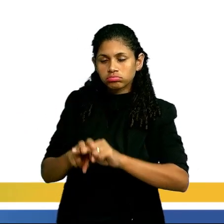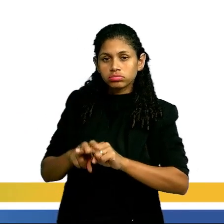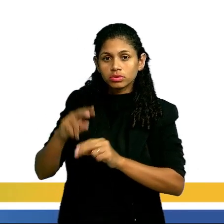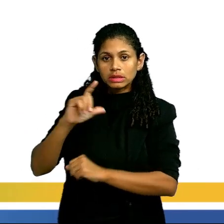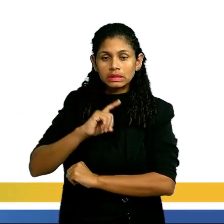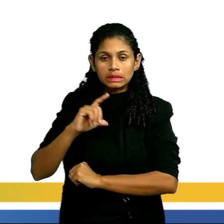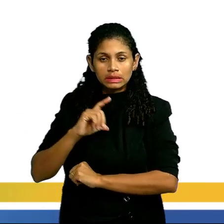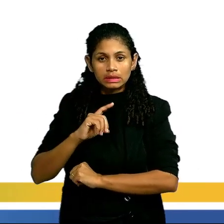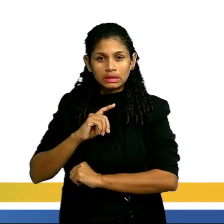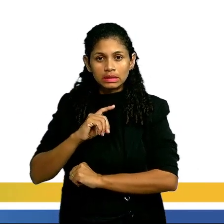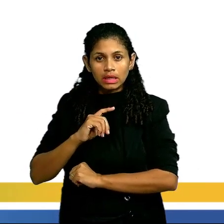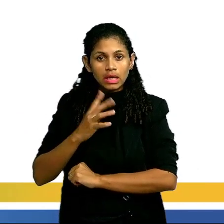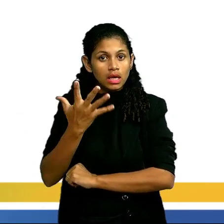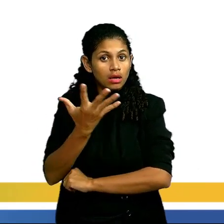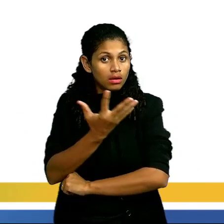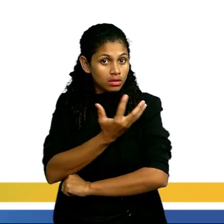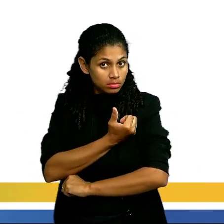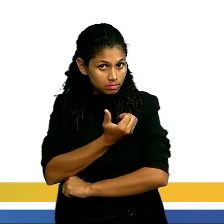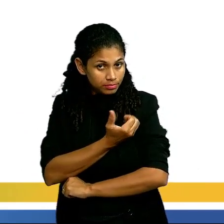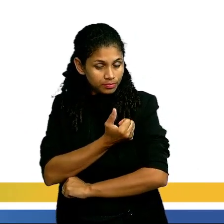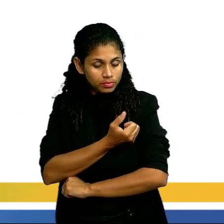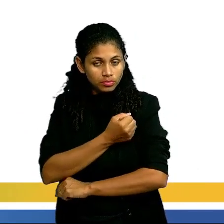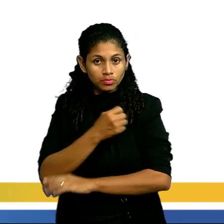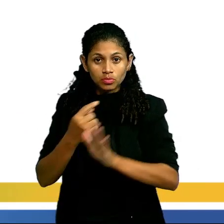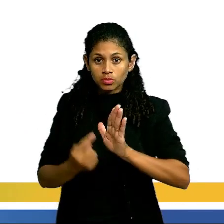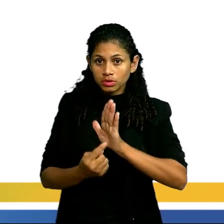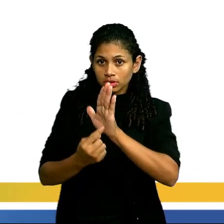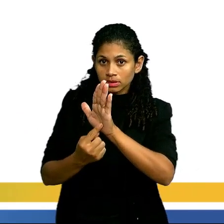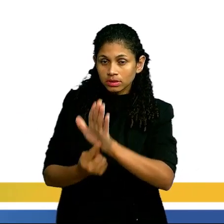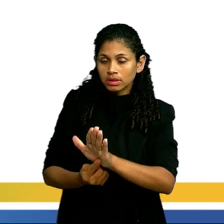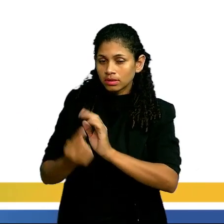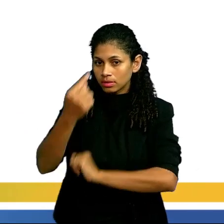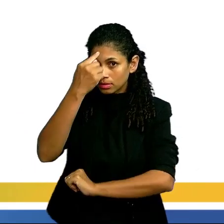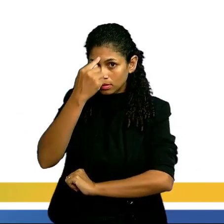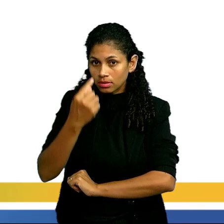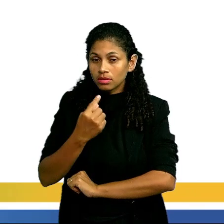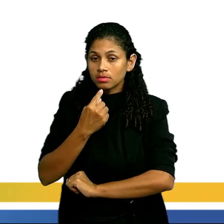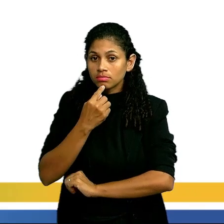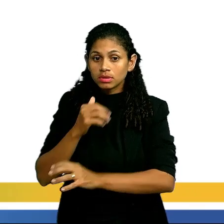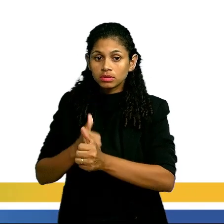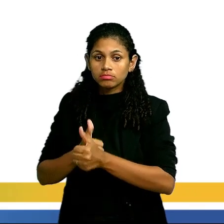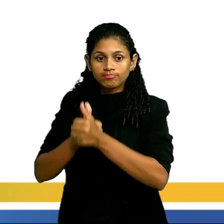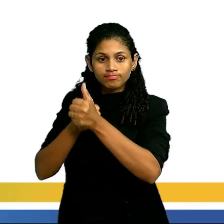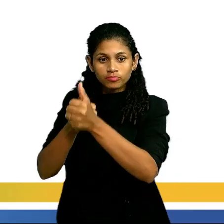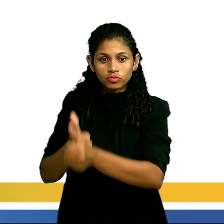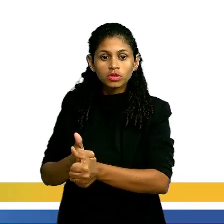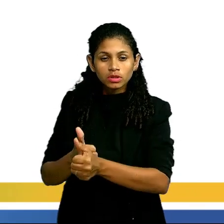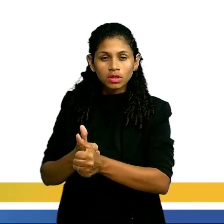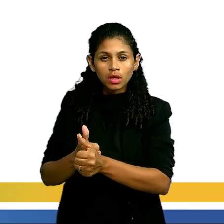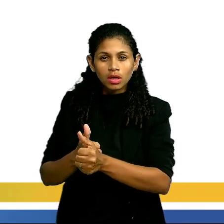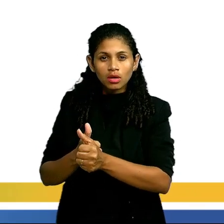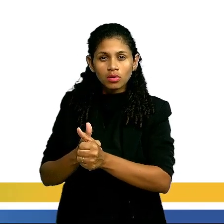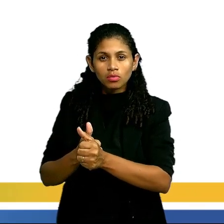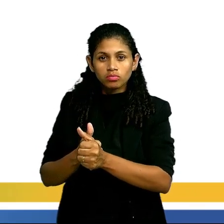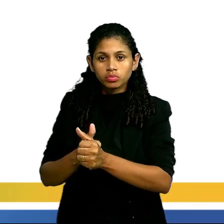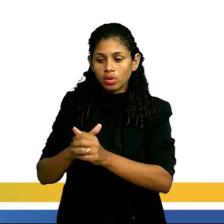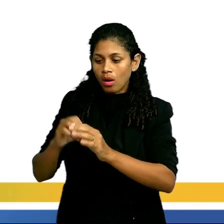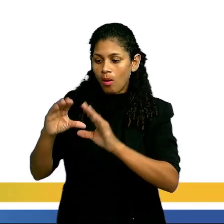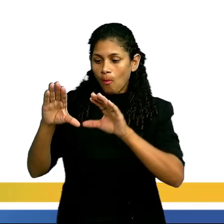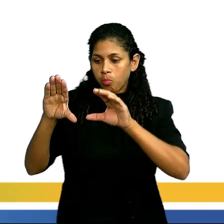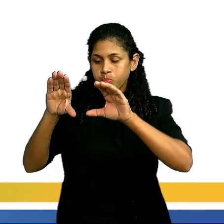na figura a seguir e que a espessura da almofada do assento é